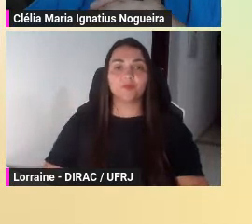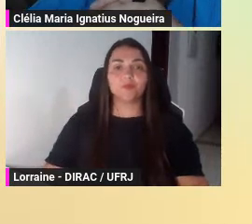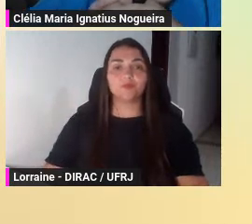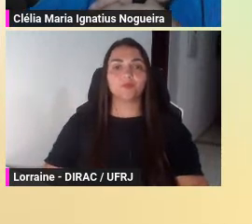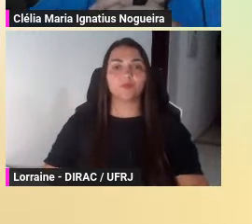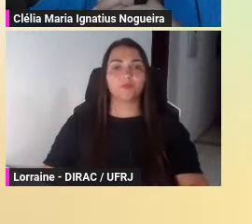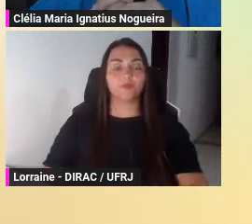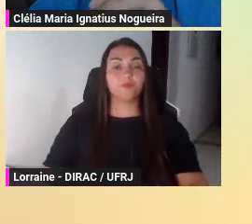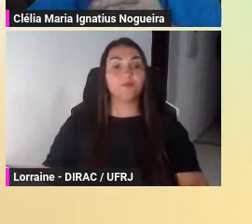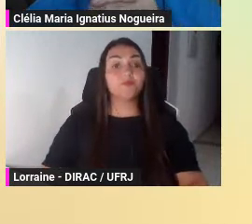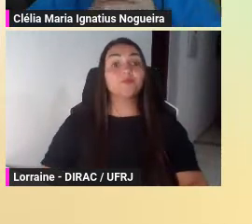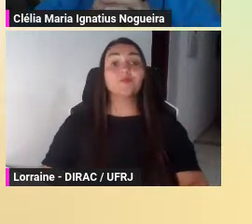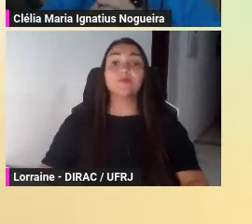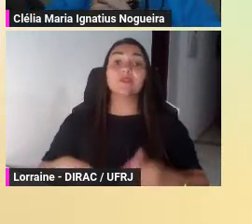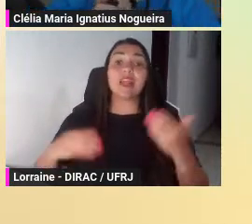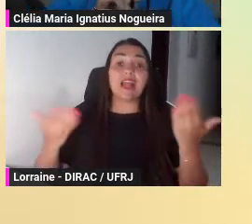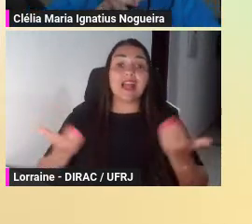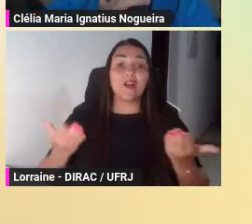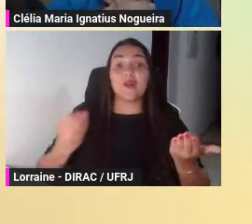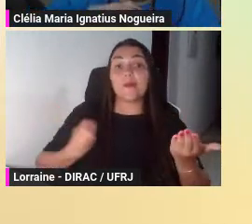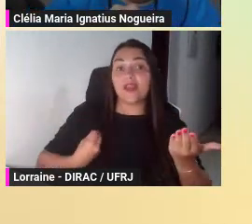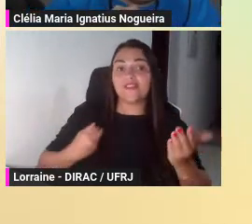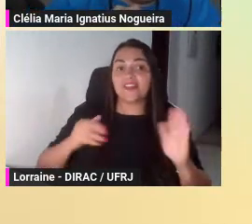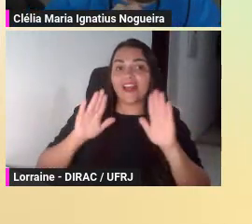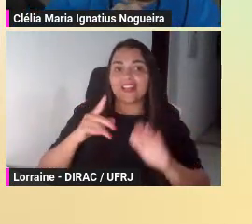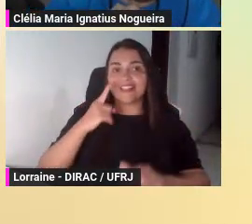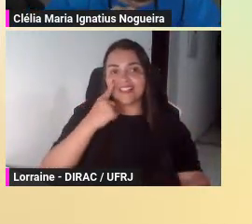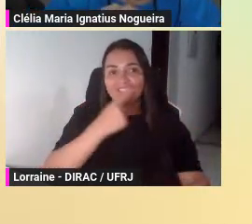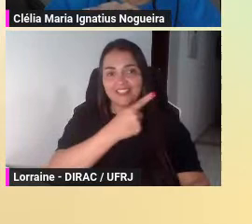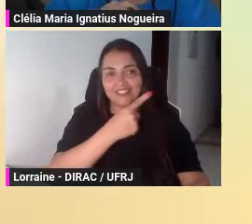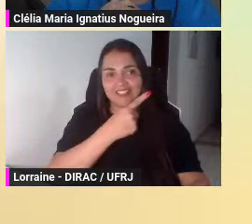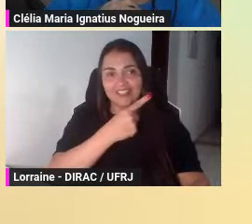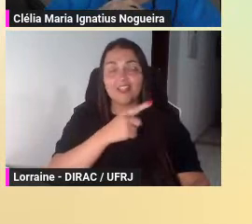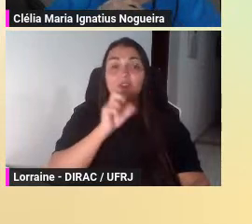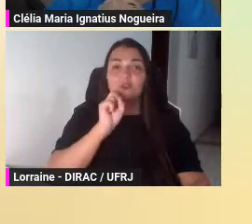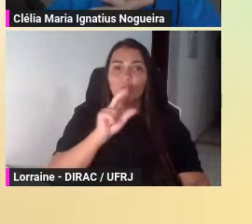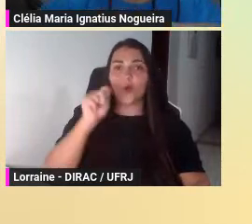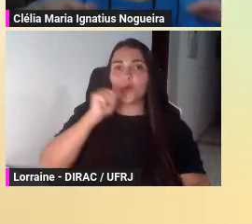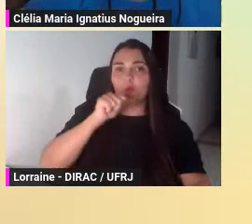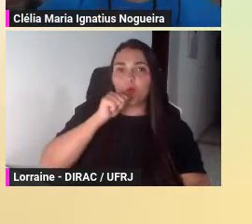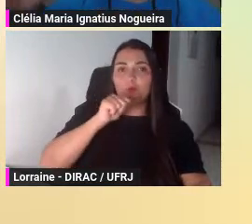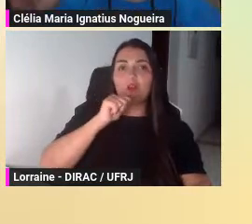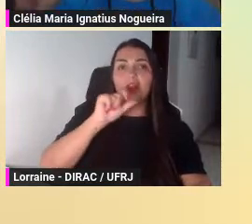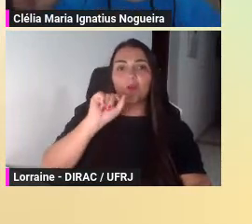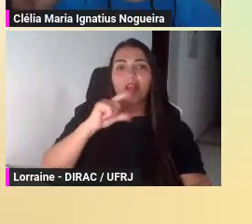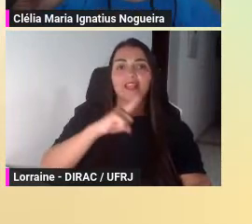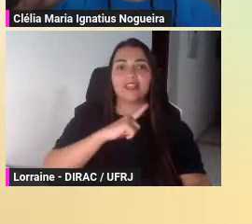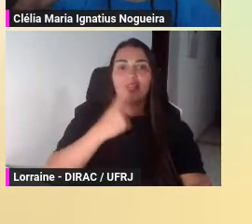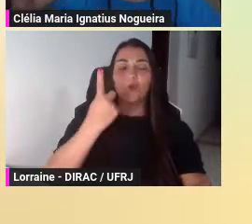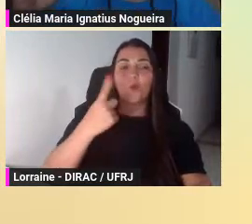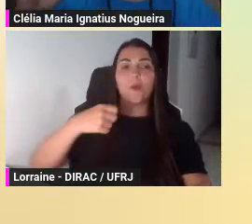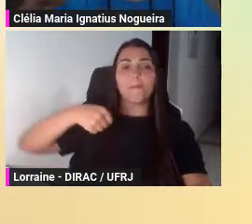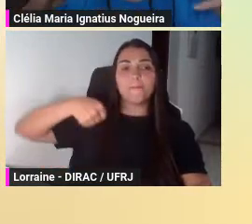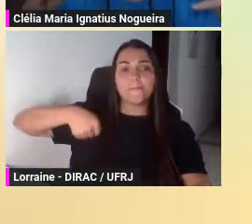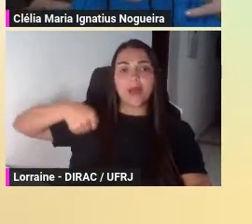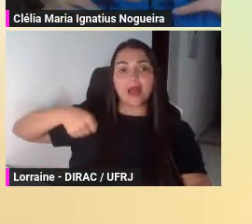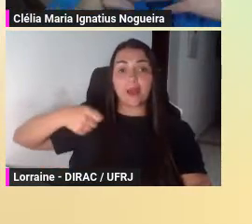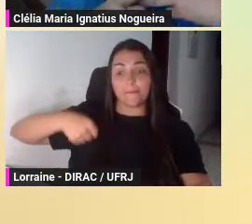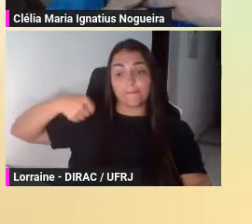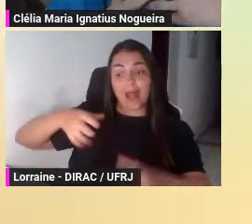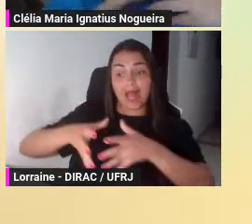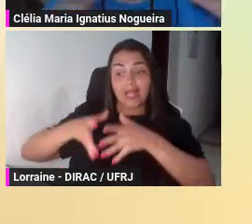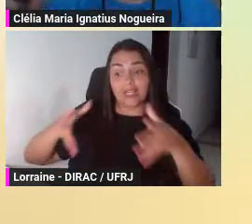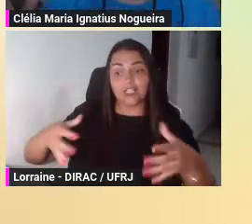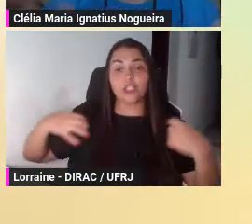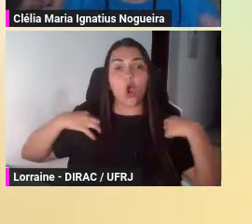Atualmente, a minha vida está assim. Sou uma mulher das malas, tenho 2 malas, uma mala grande que vai minha roupa, meus remédios,